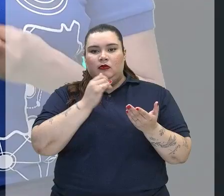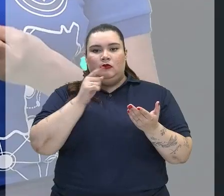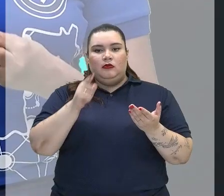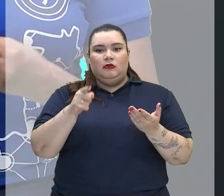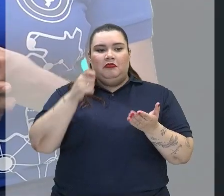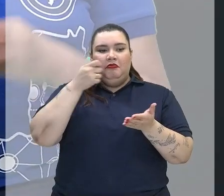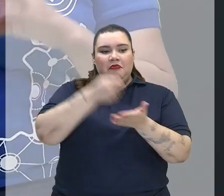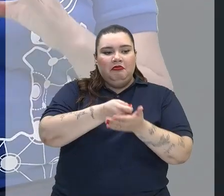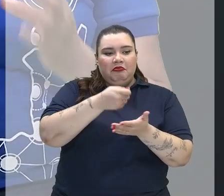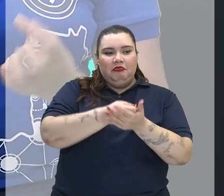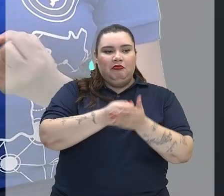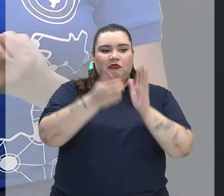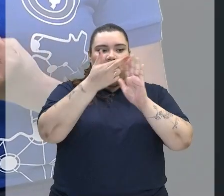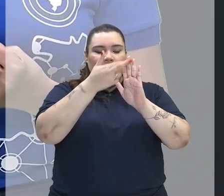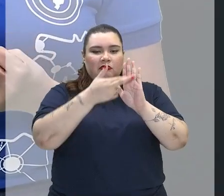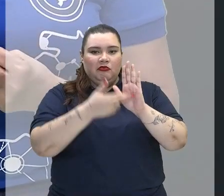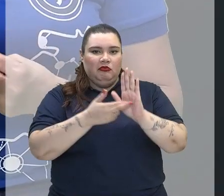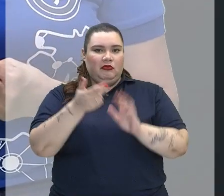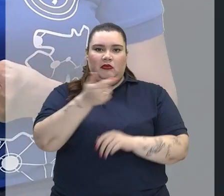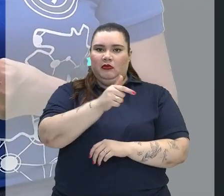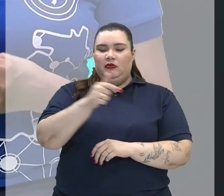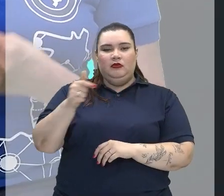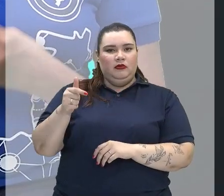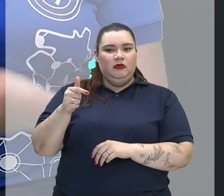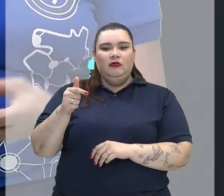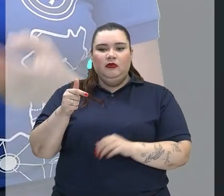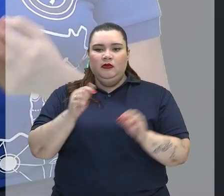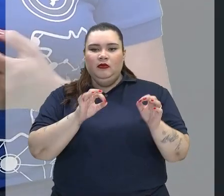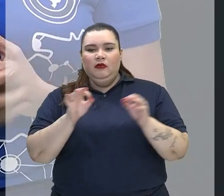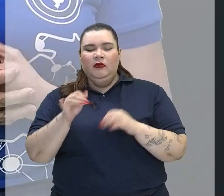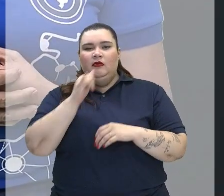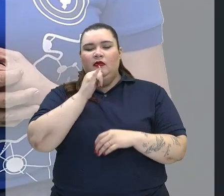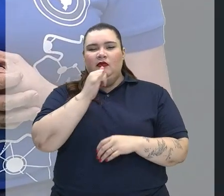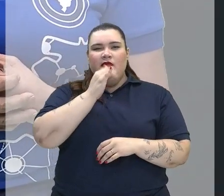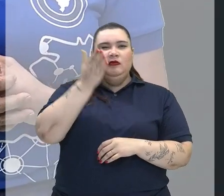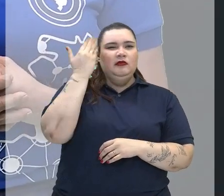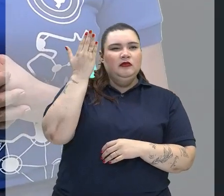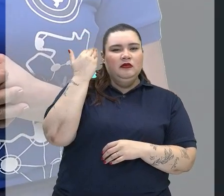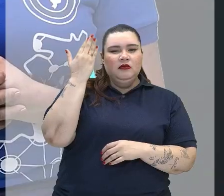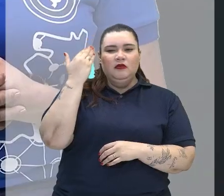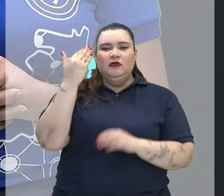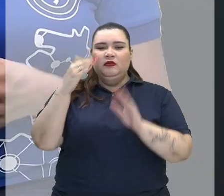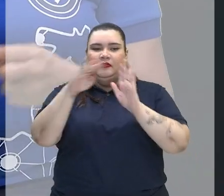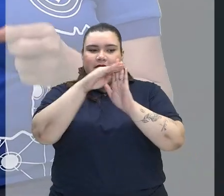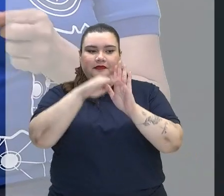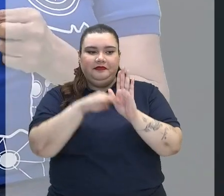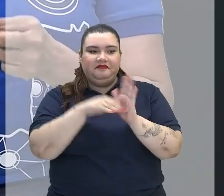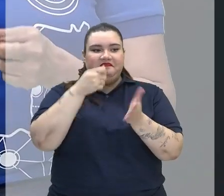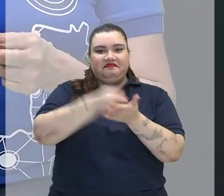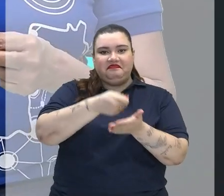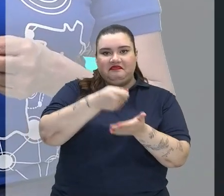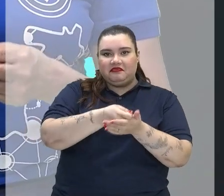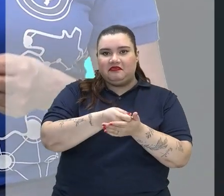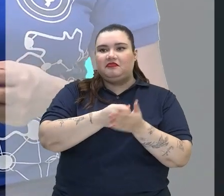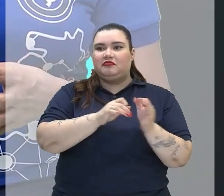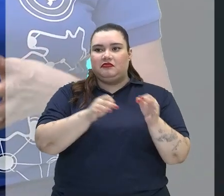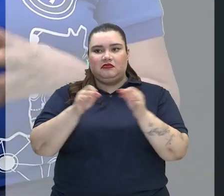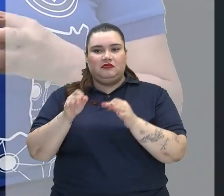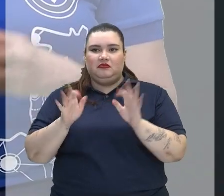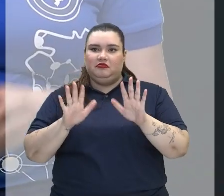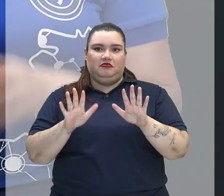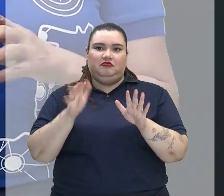deve seguir um padrão, né, como era antes nos poemas, que tinha ter